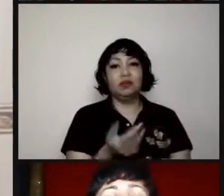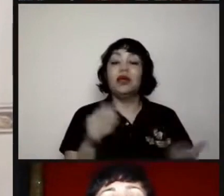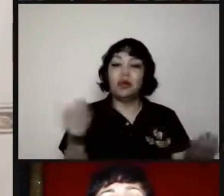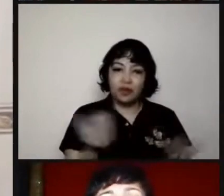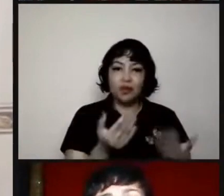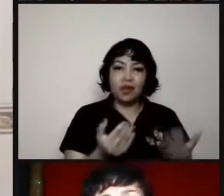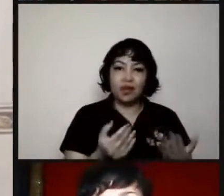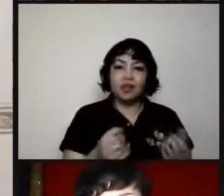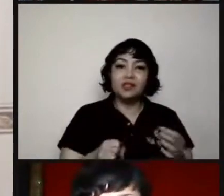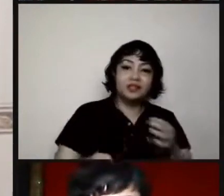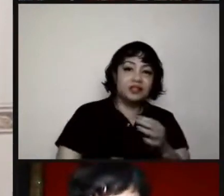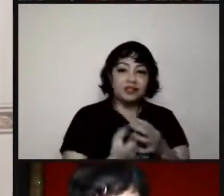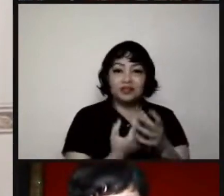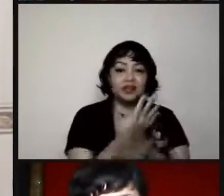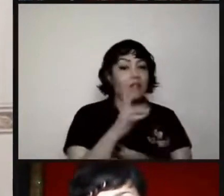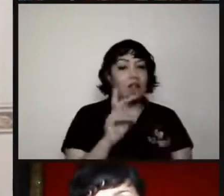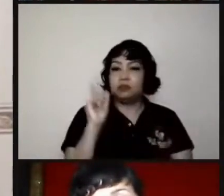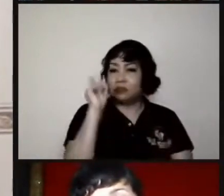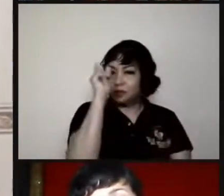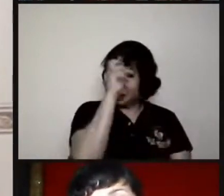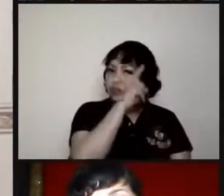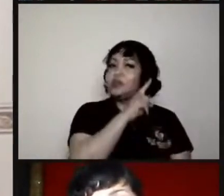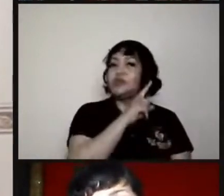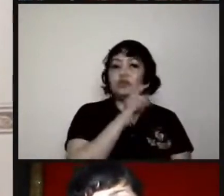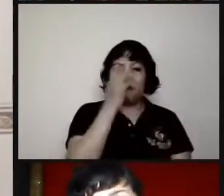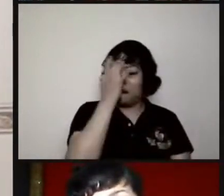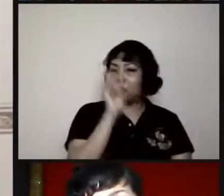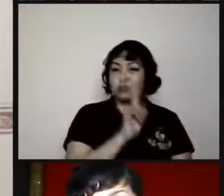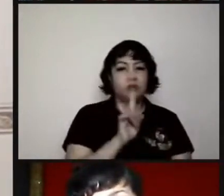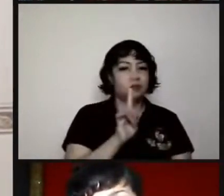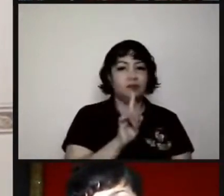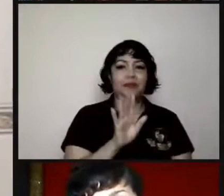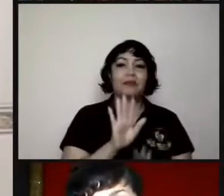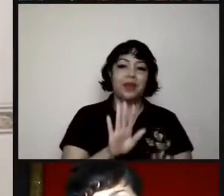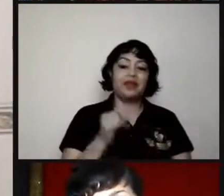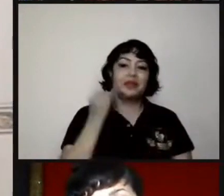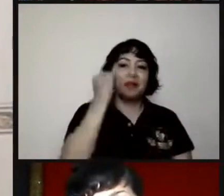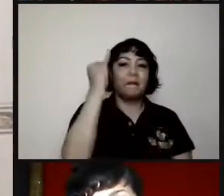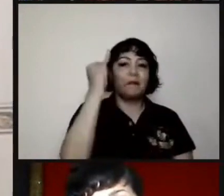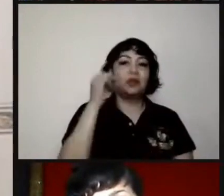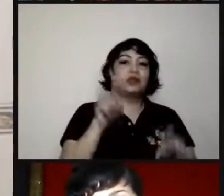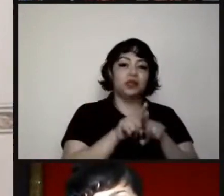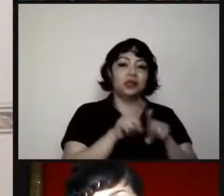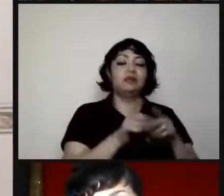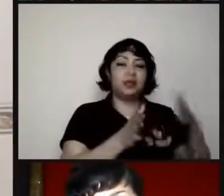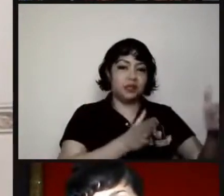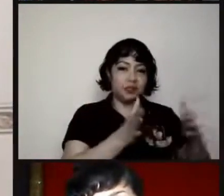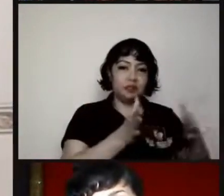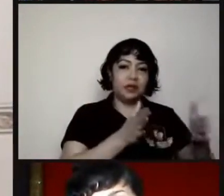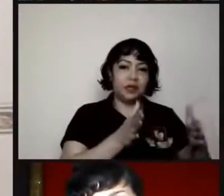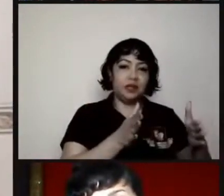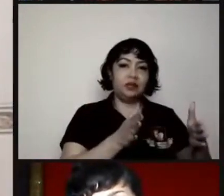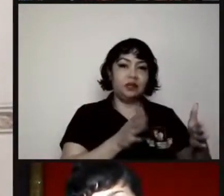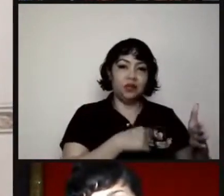novamente. Né? Não está sendo fácil para ninguém. Então, é importante ressaltar esse período também que nós